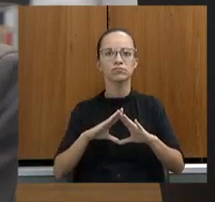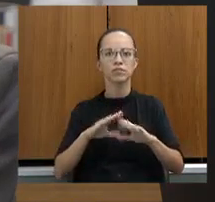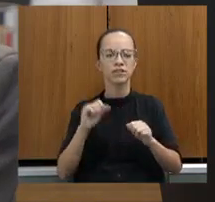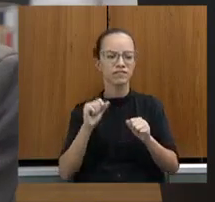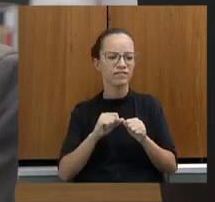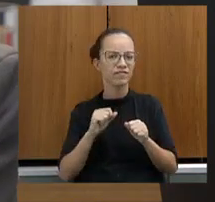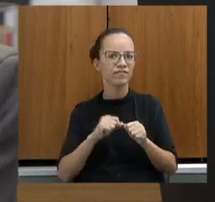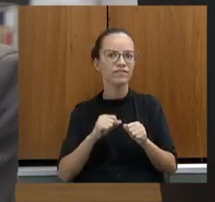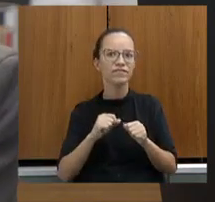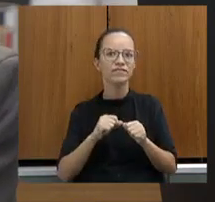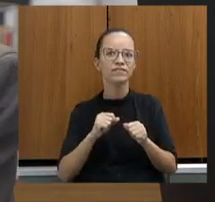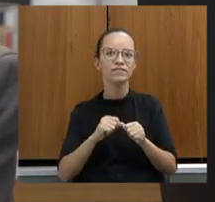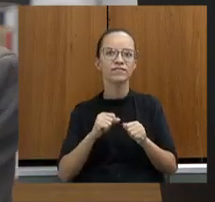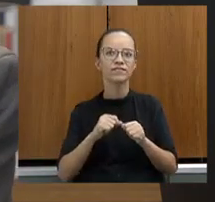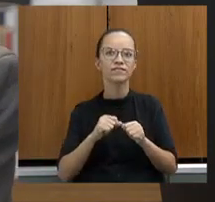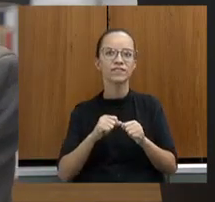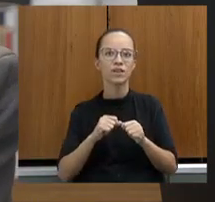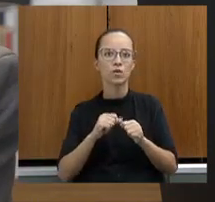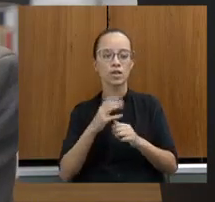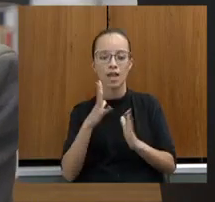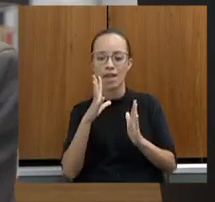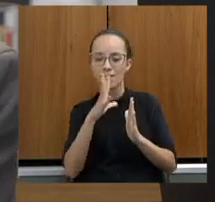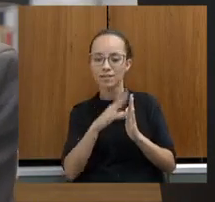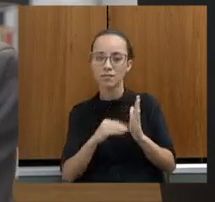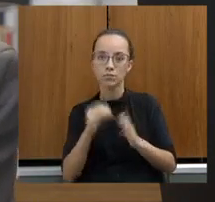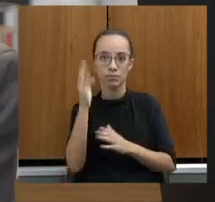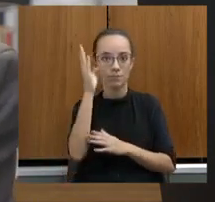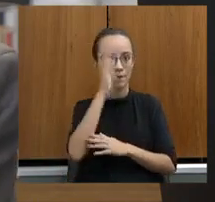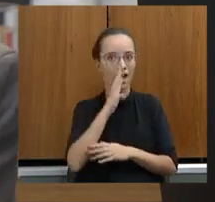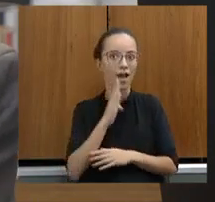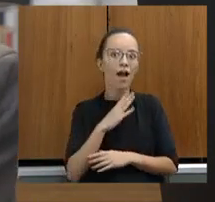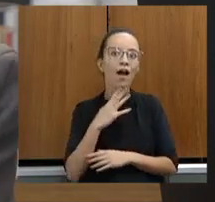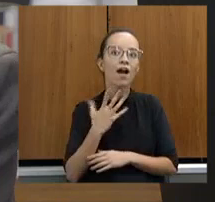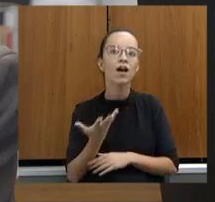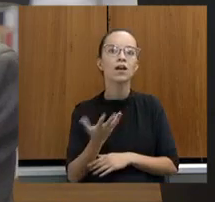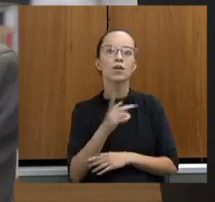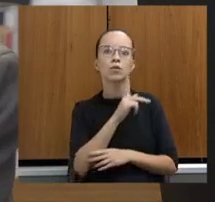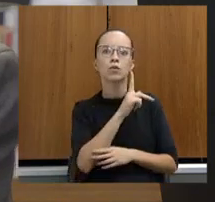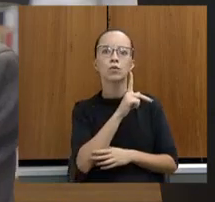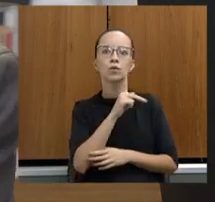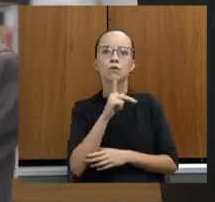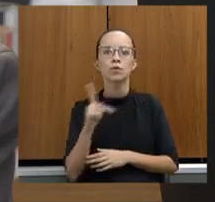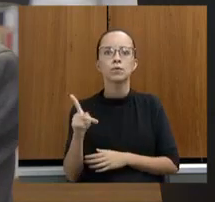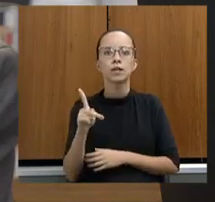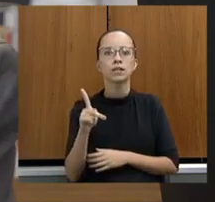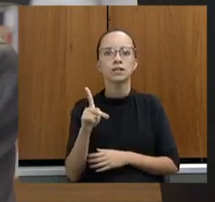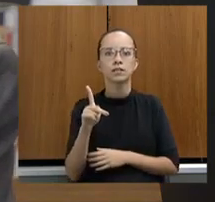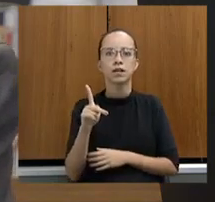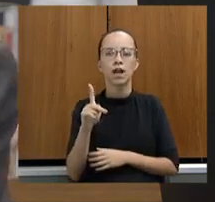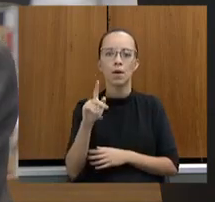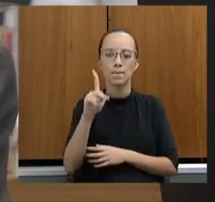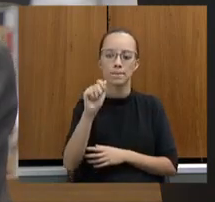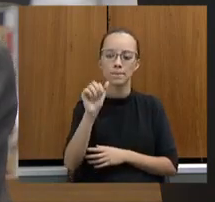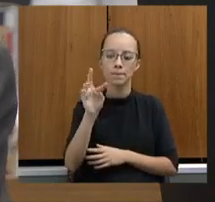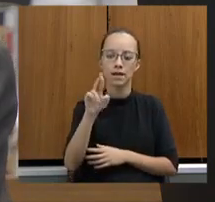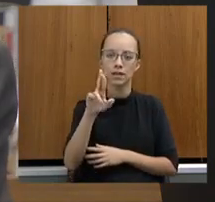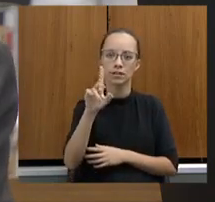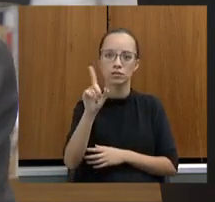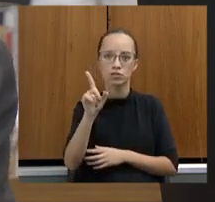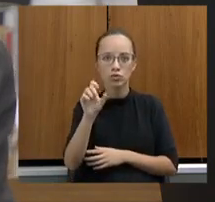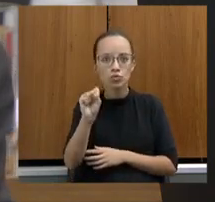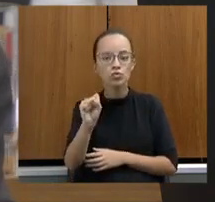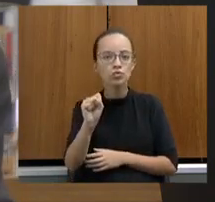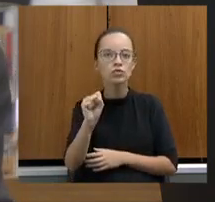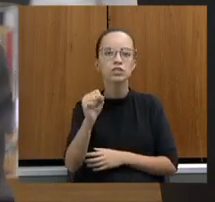que é exemplo para o país então onde o presidente Agostinho Patrício tiver eu vou sempre lembrar do nome dele